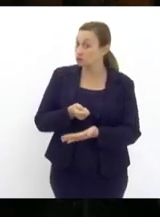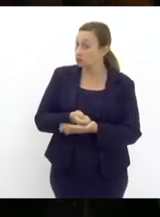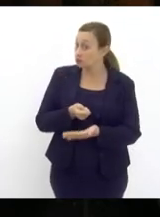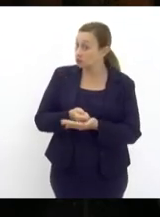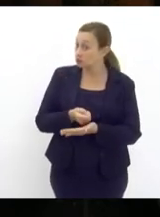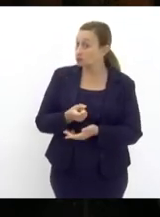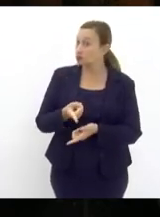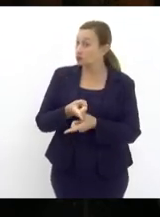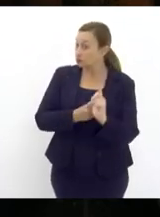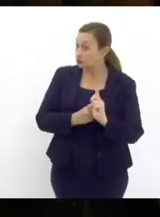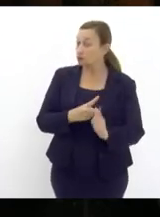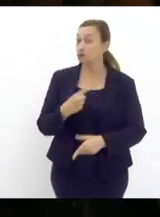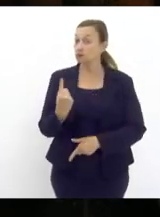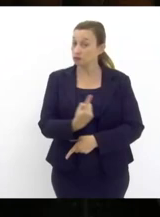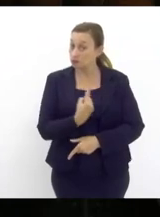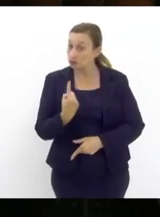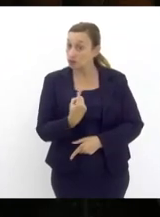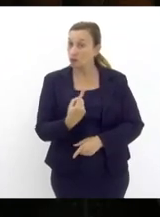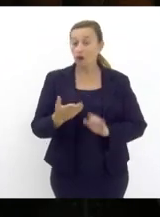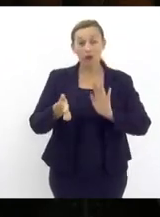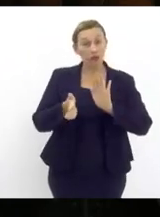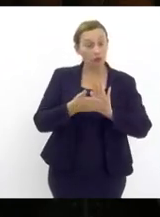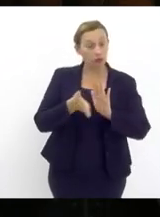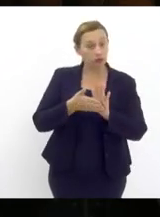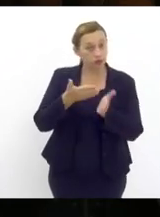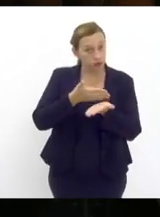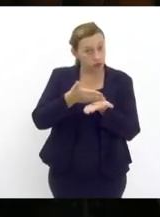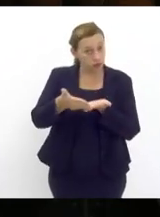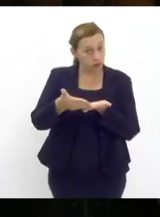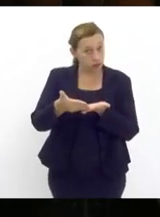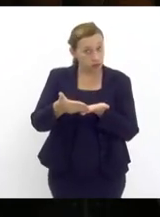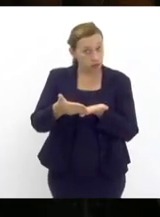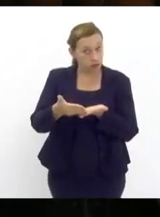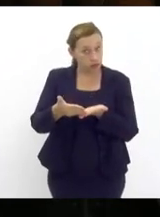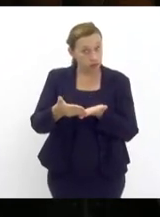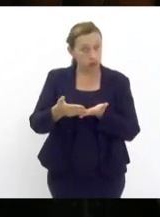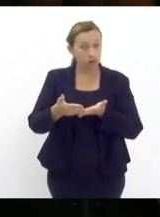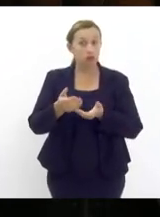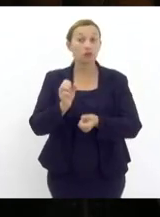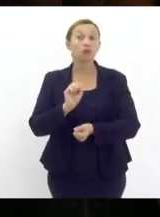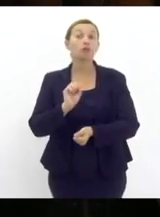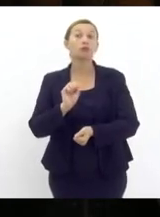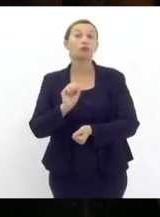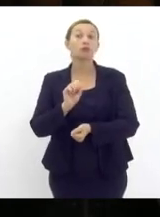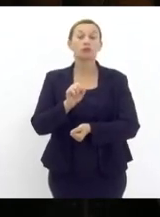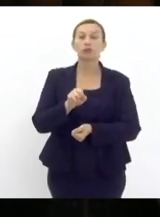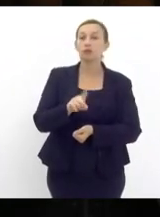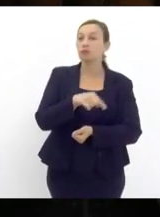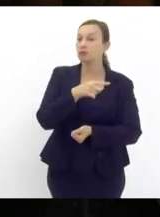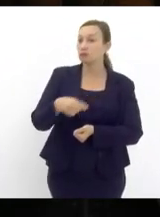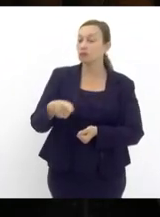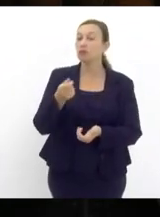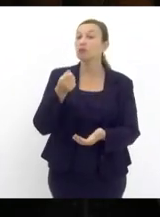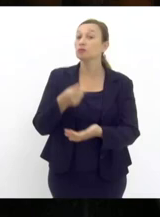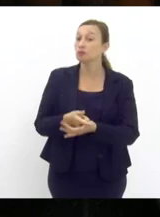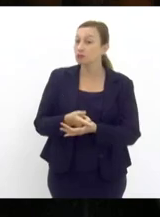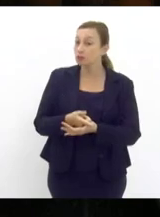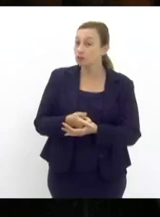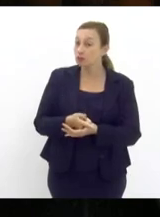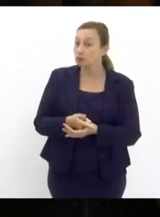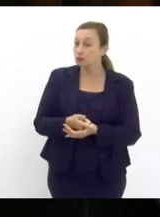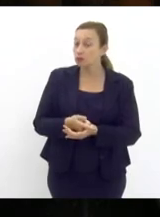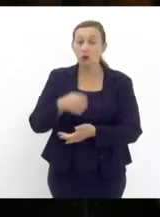na nossa dívida então a proposta Inicial era suspender o pagamento do